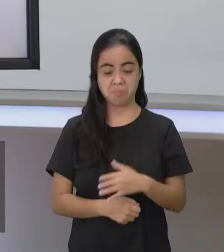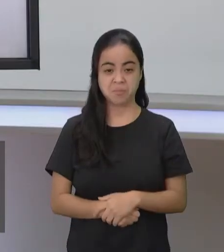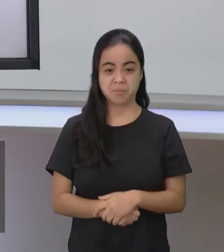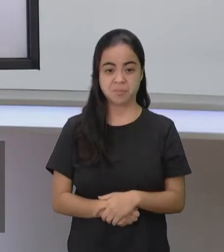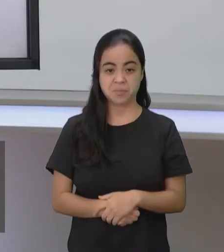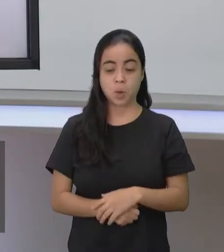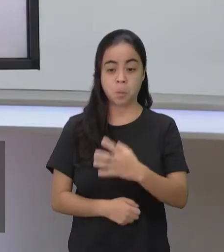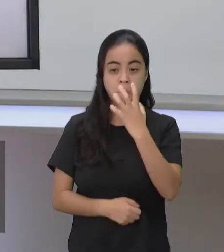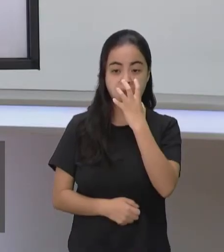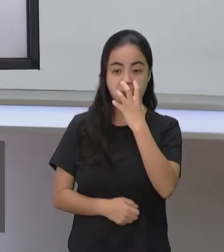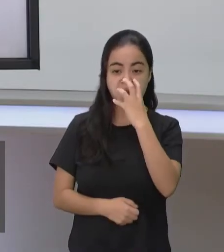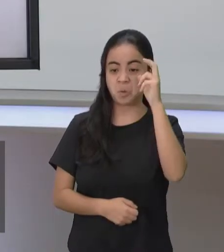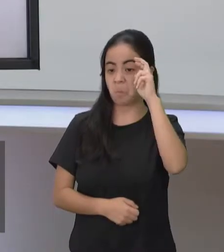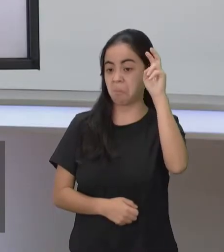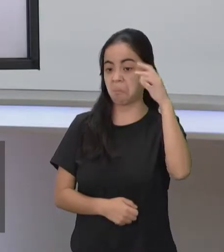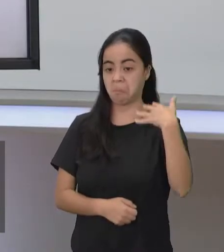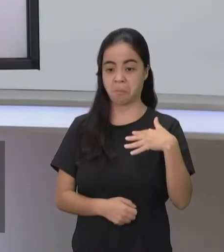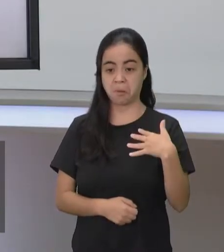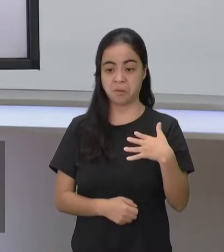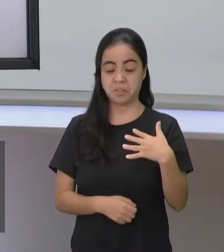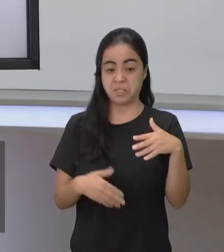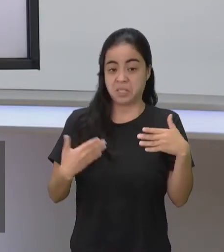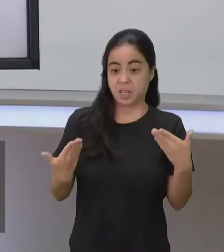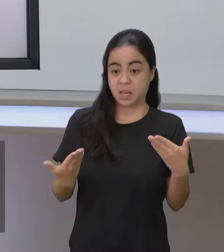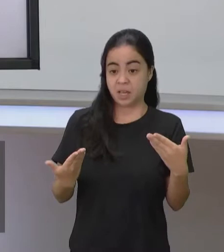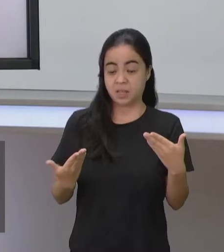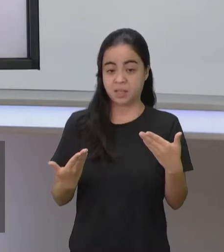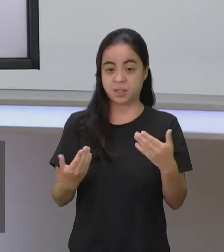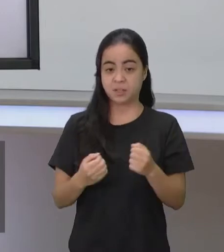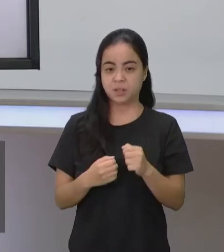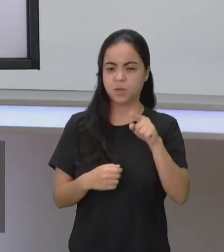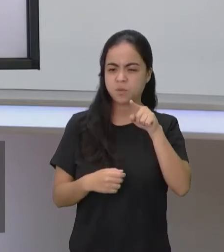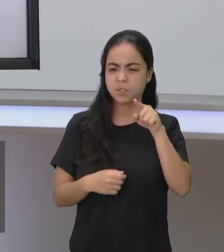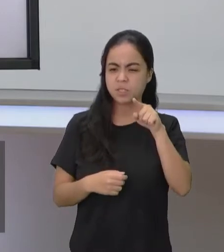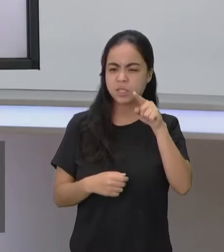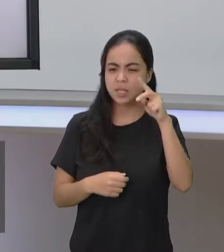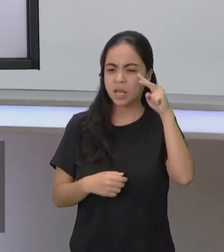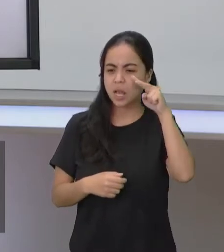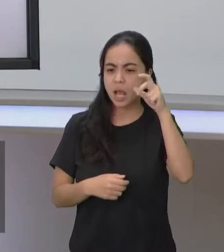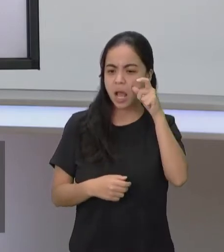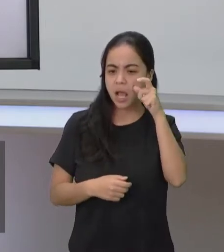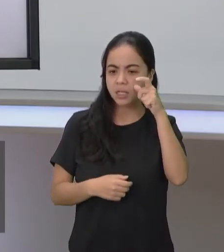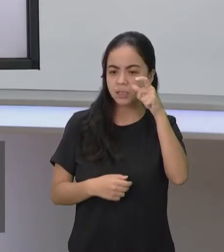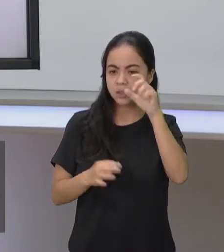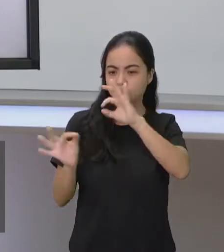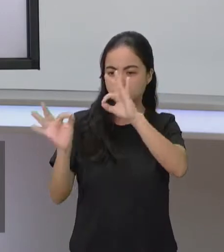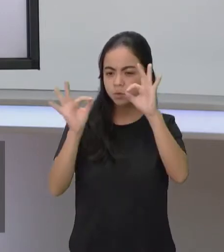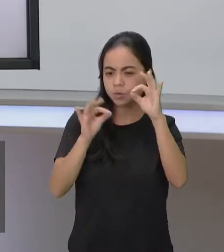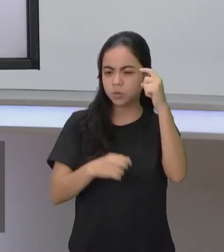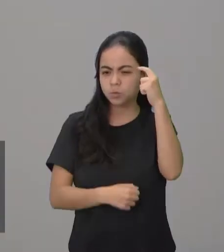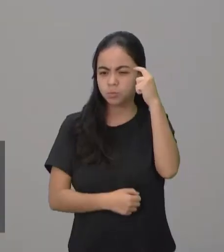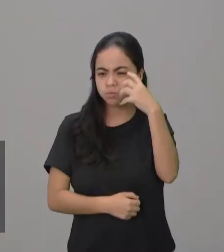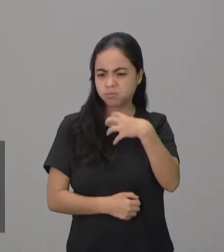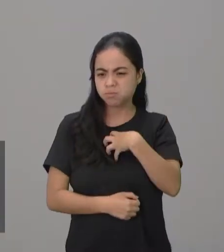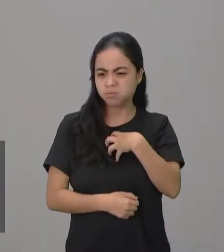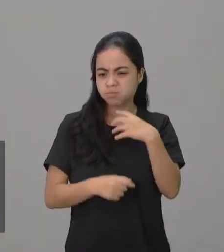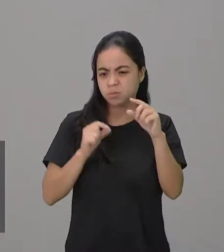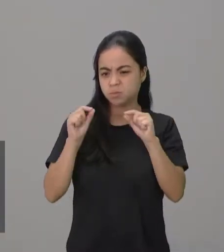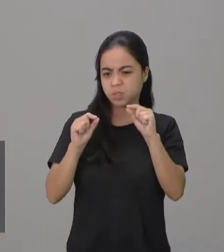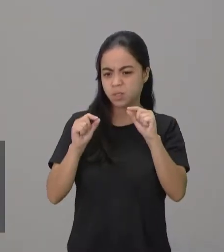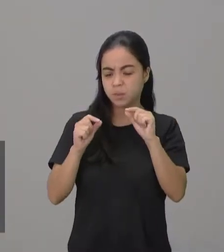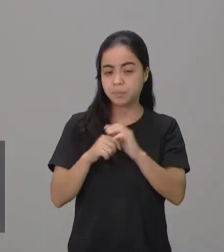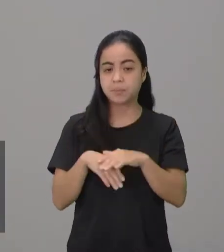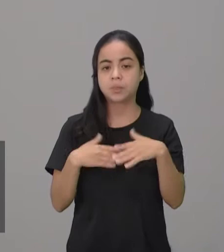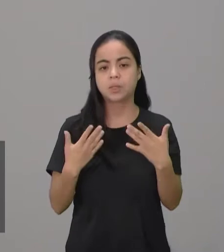erudito aí. Então, assim, quando você olha esse vídeo, tipo, o que você pensa, assim? É exatamente isso.